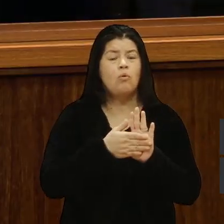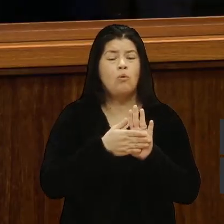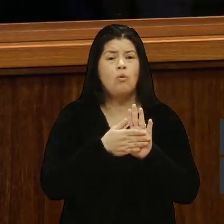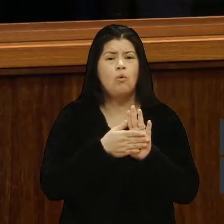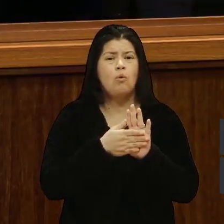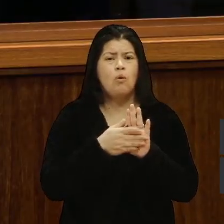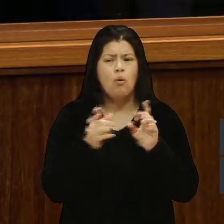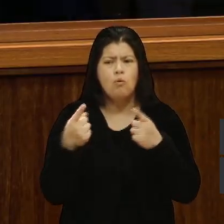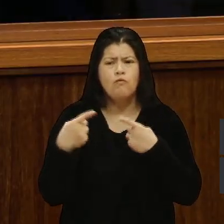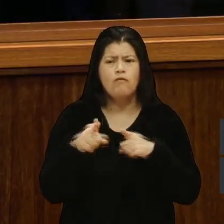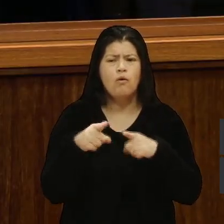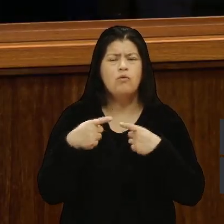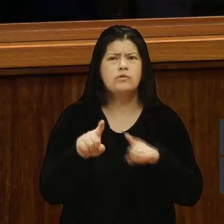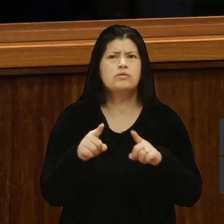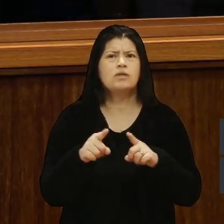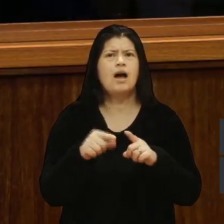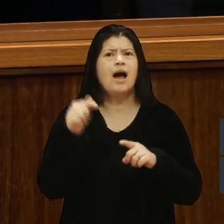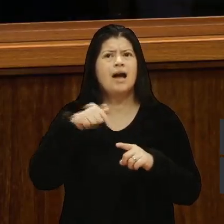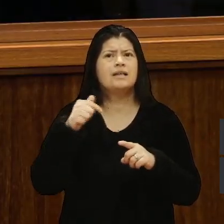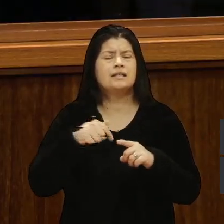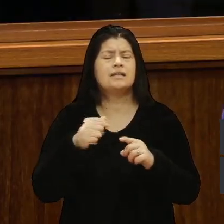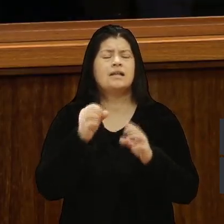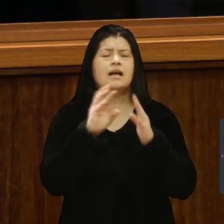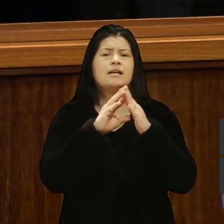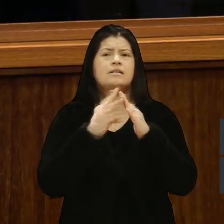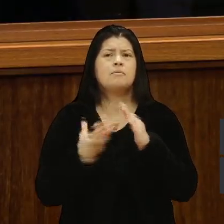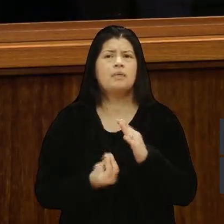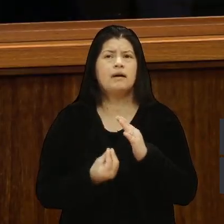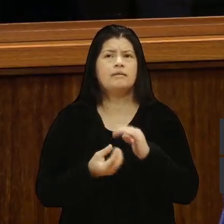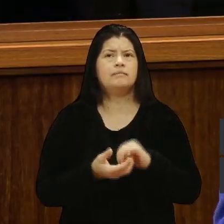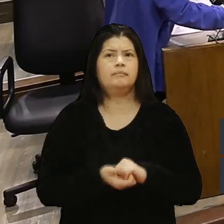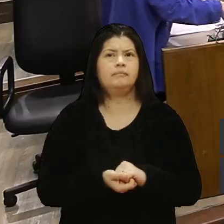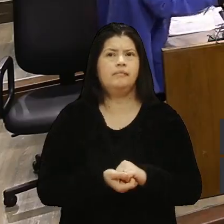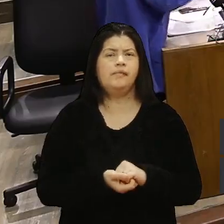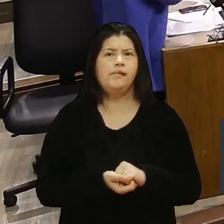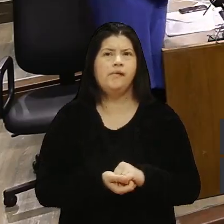afronta à nossa autarquia SAMAI. Obrigado, vereadora Rô.